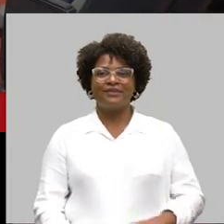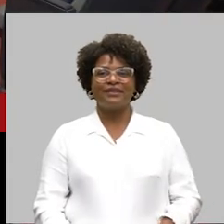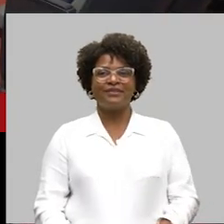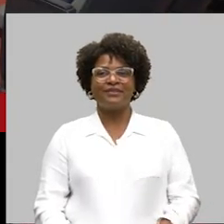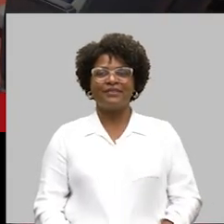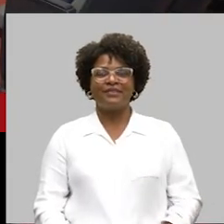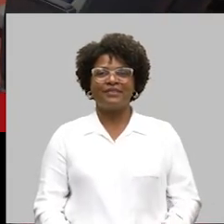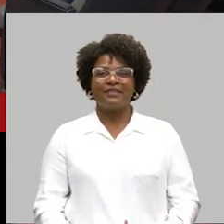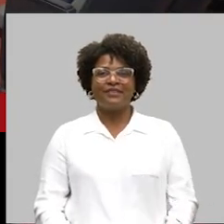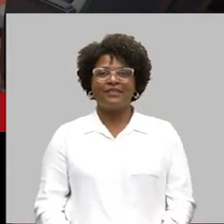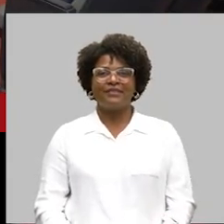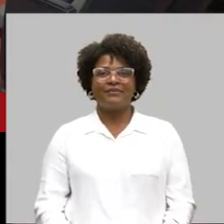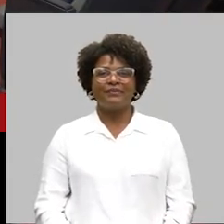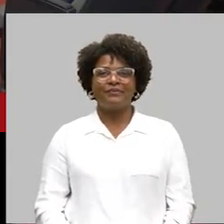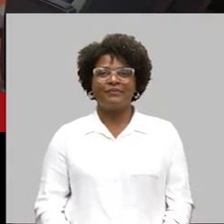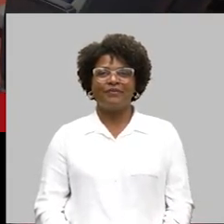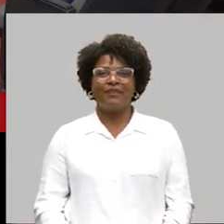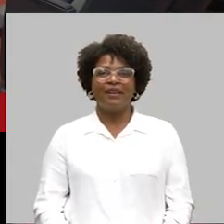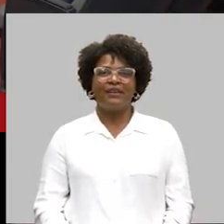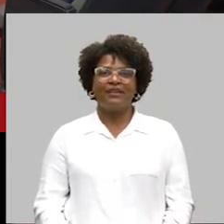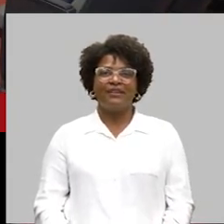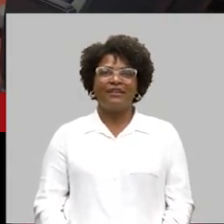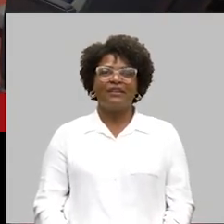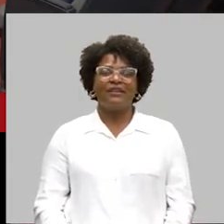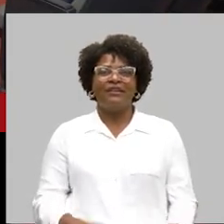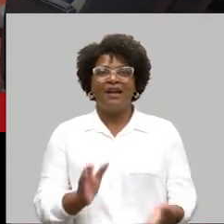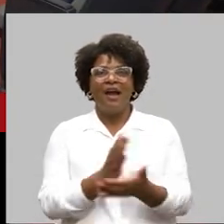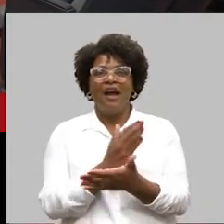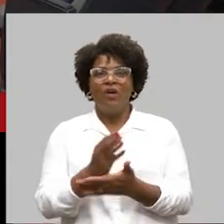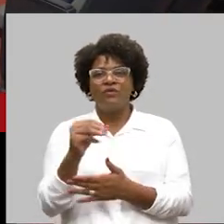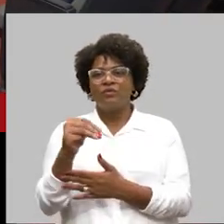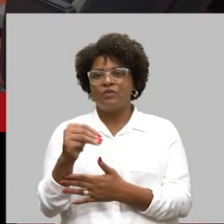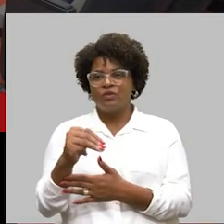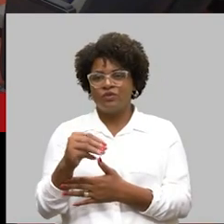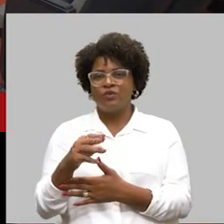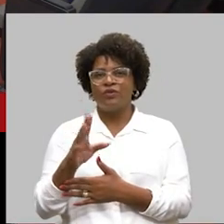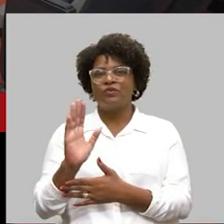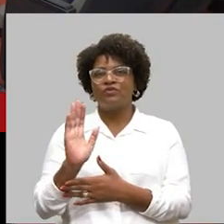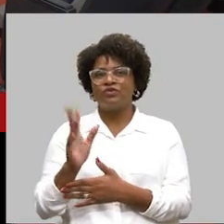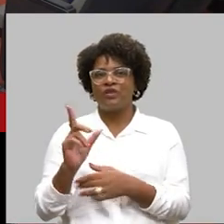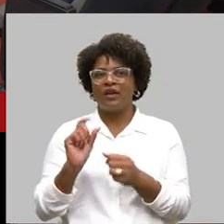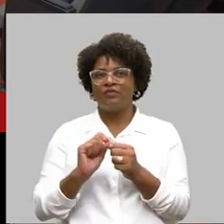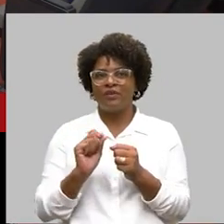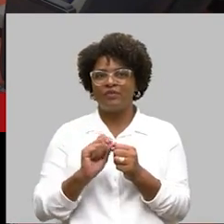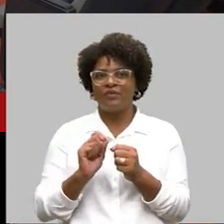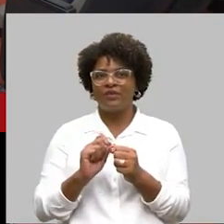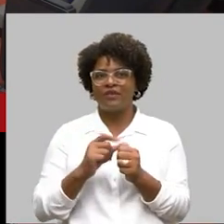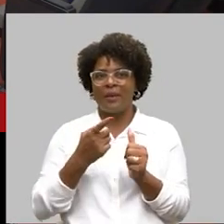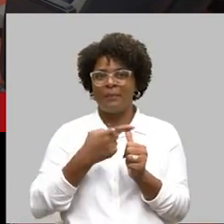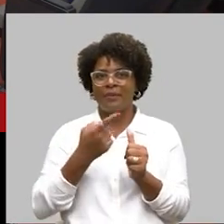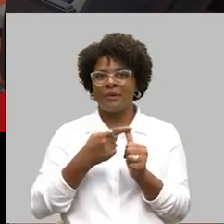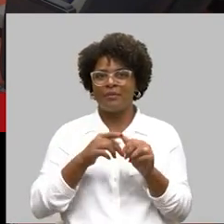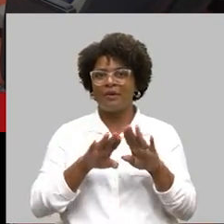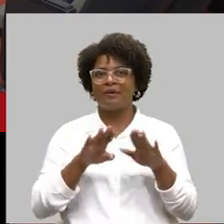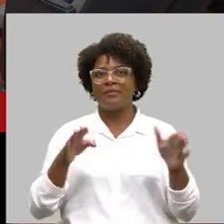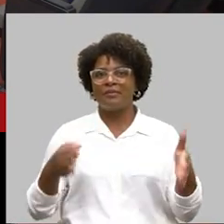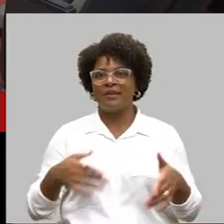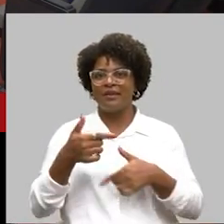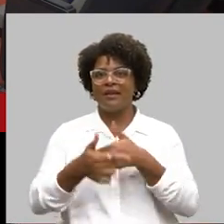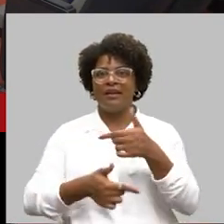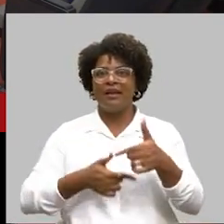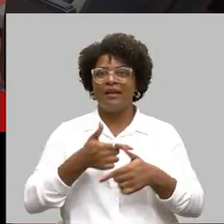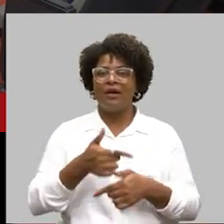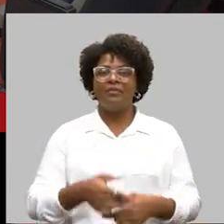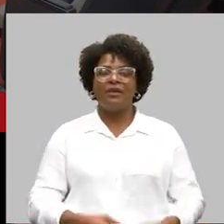gentileza Obrigado a todos alguns minutinhos e vamos fazer a composição da nossa primeira mesa de trabalho gente abraço